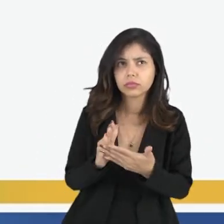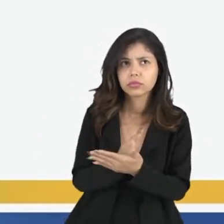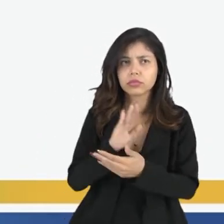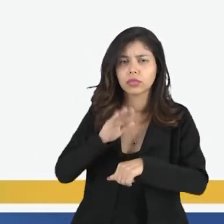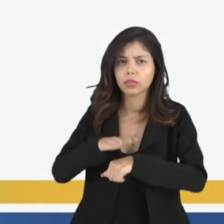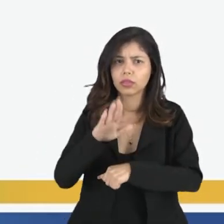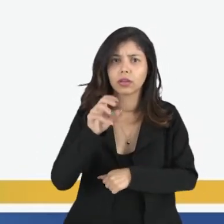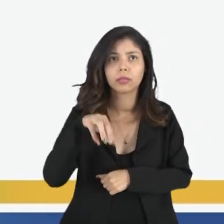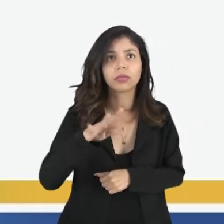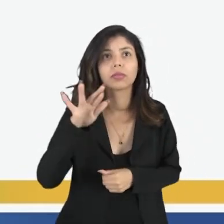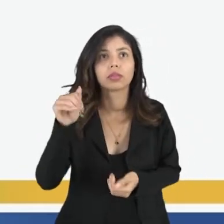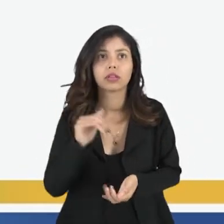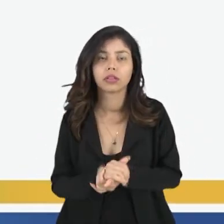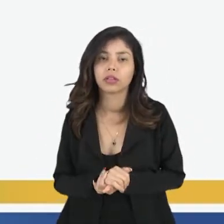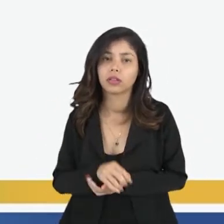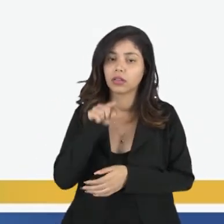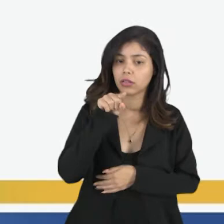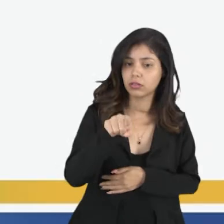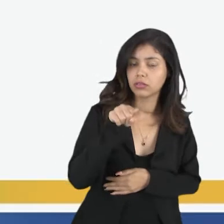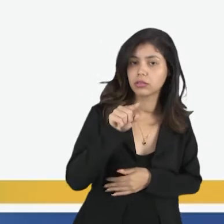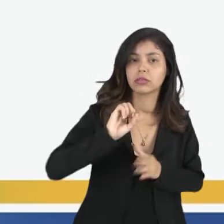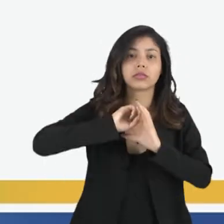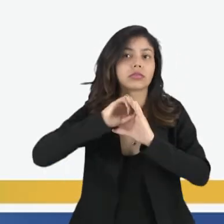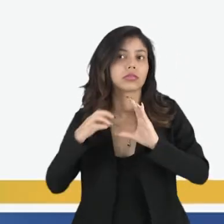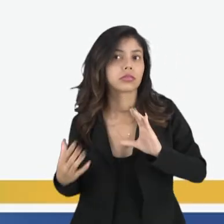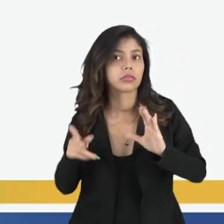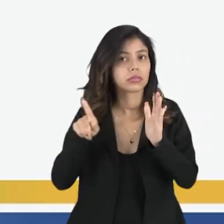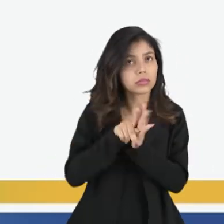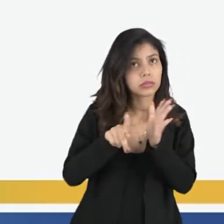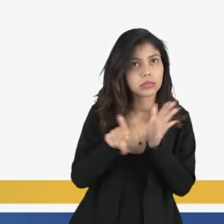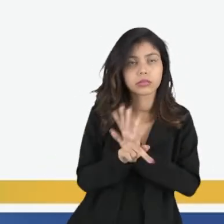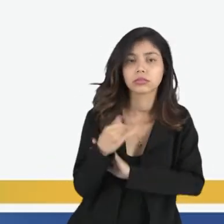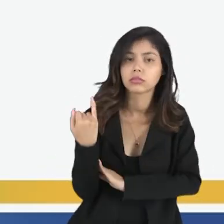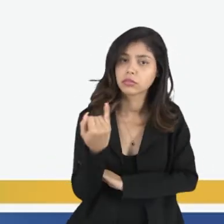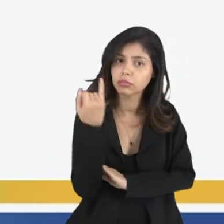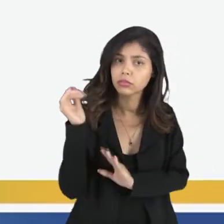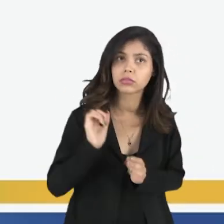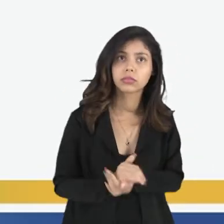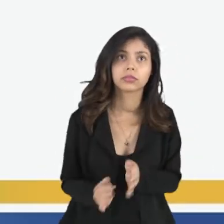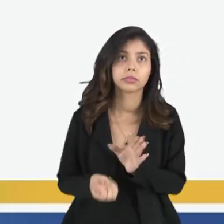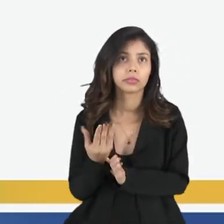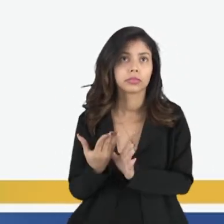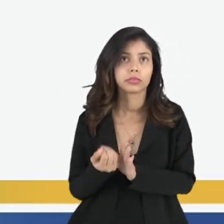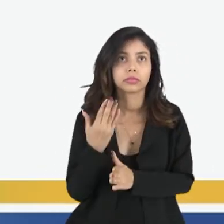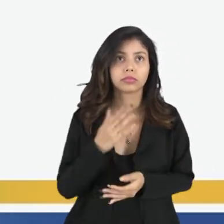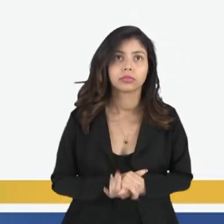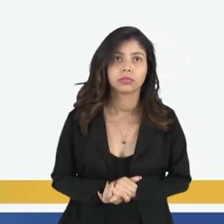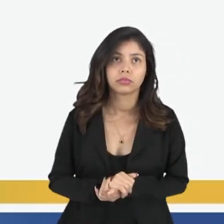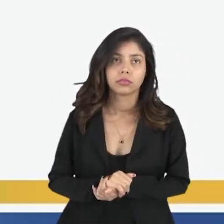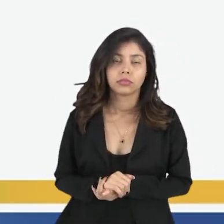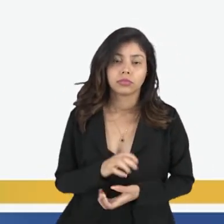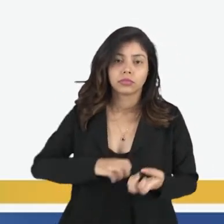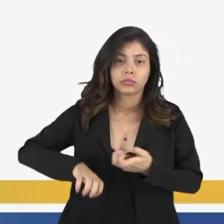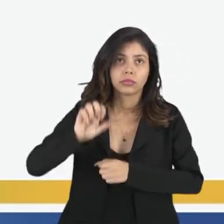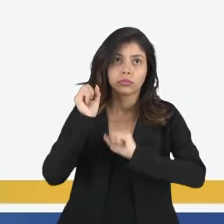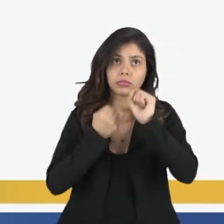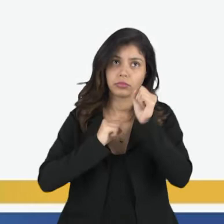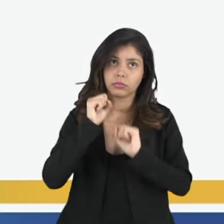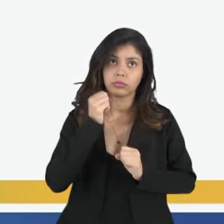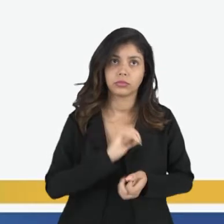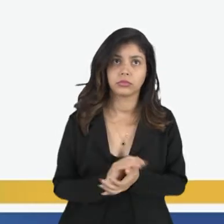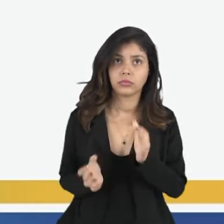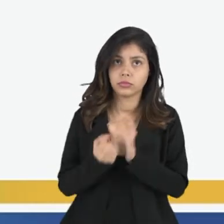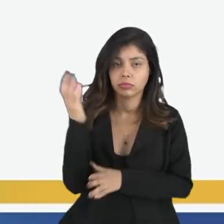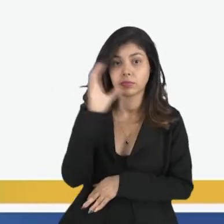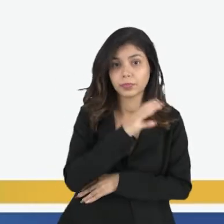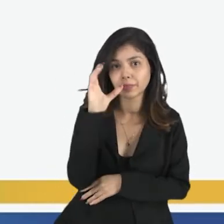por máquina. Então, essa é uma característica principal da Revolução Industrial. Nós temos também